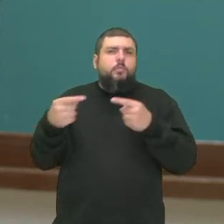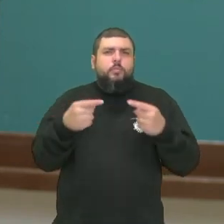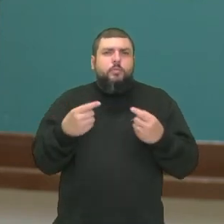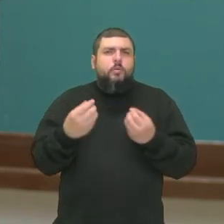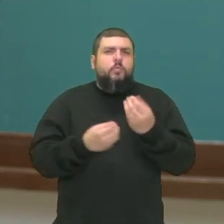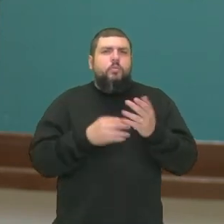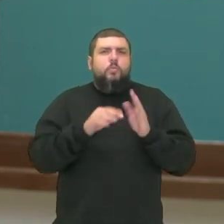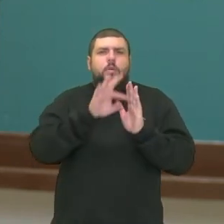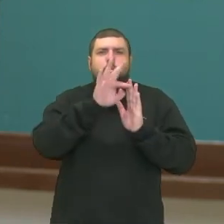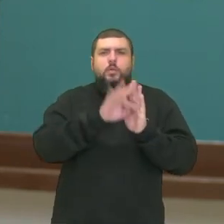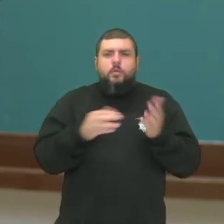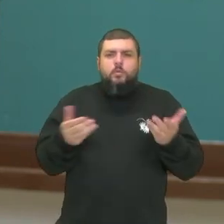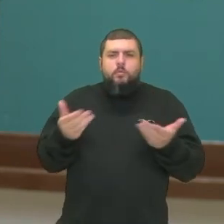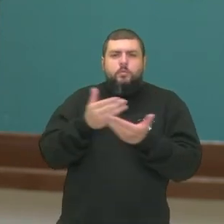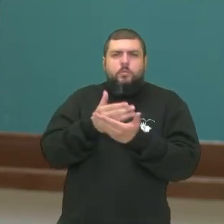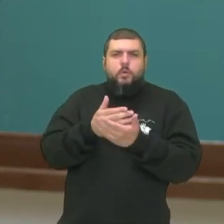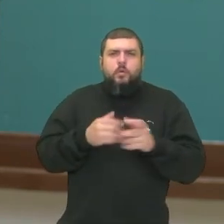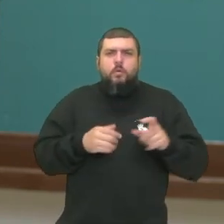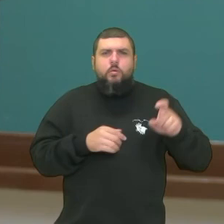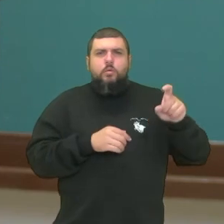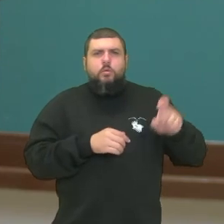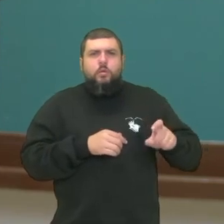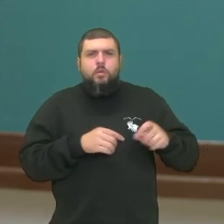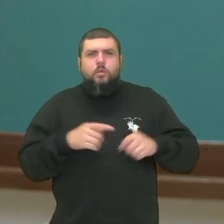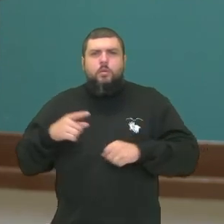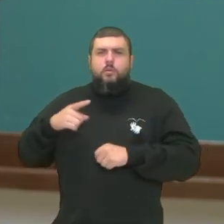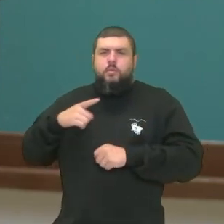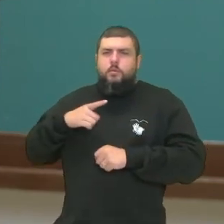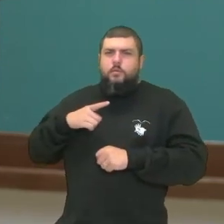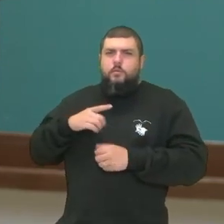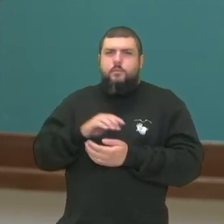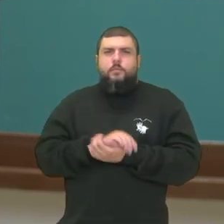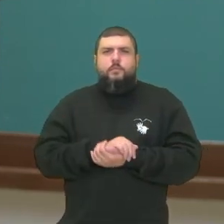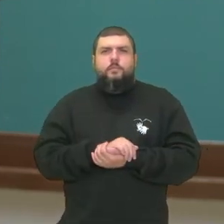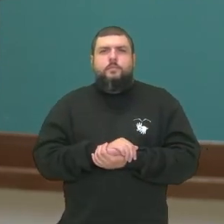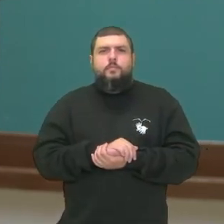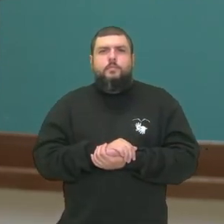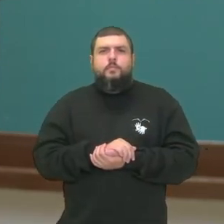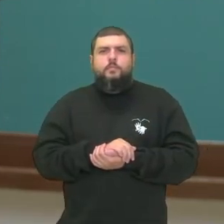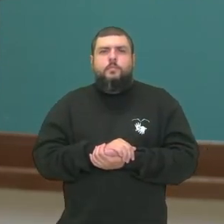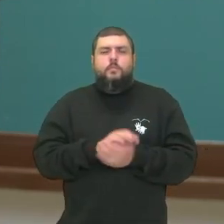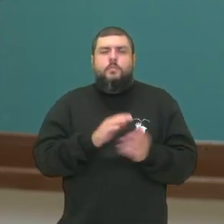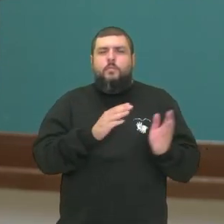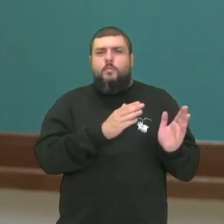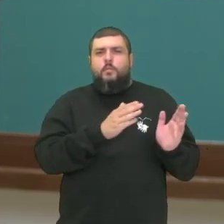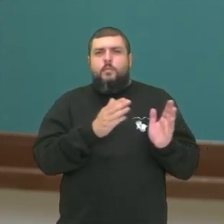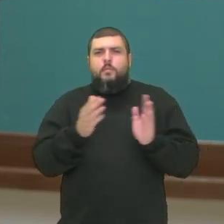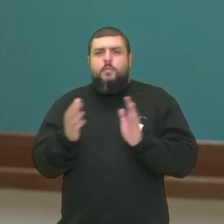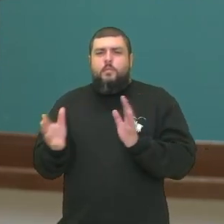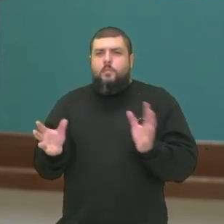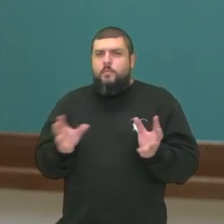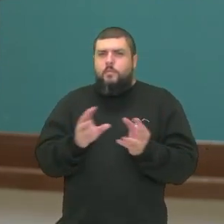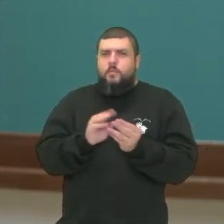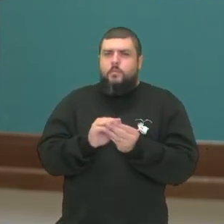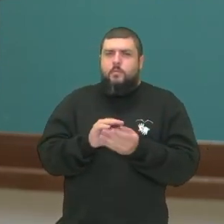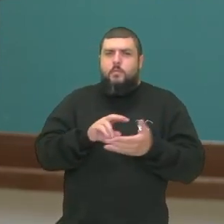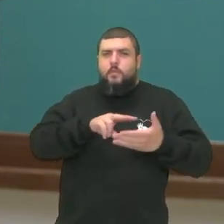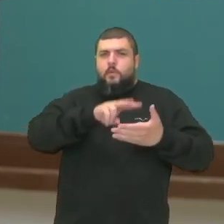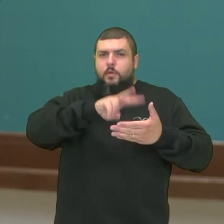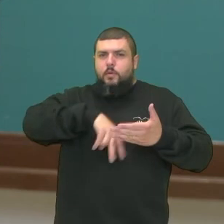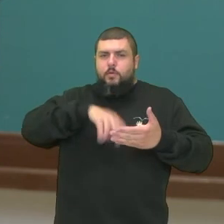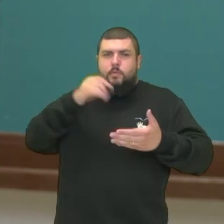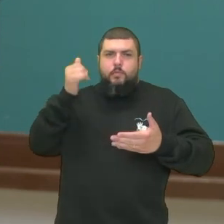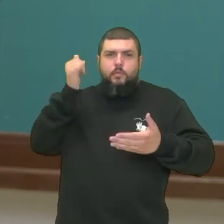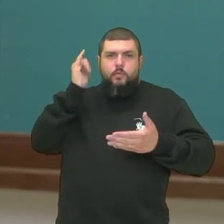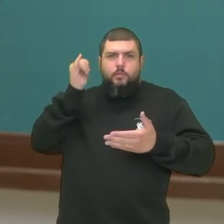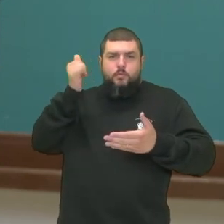o quê? O ser e o ter. O que aprendemos? Lemos e interpretamos um trecho de um conto, sem